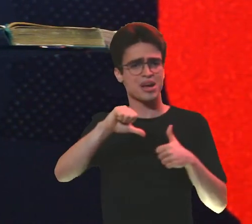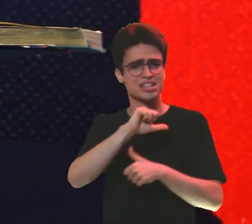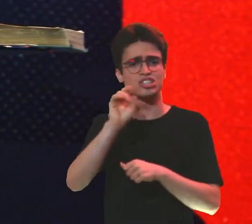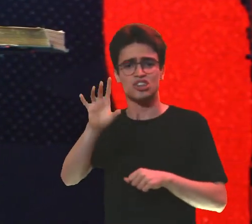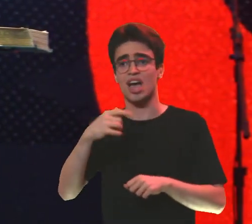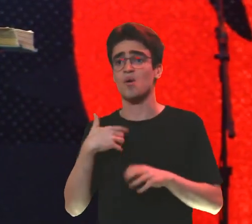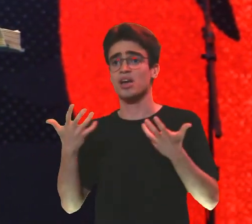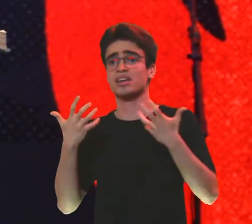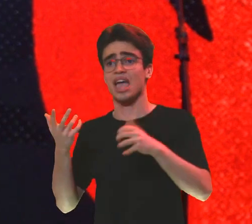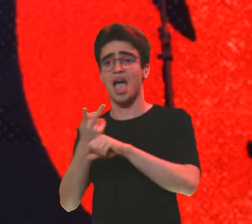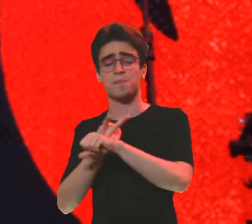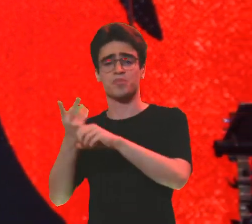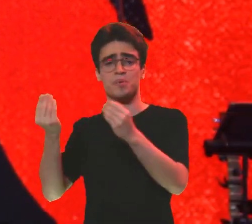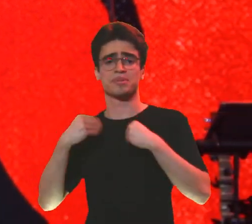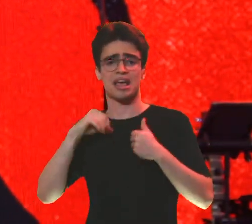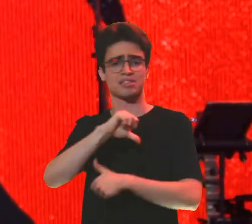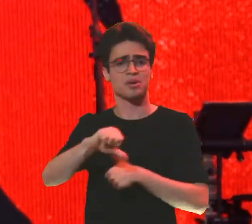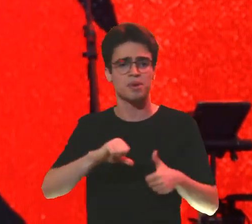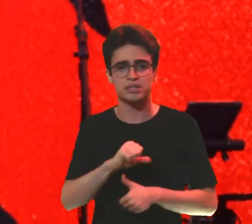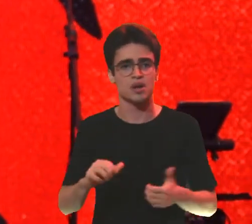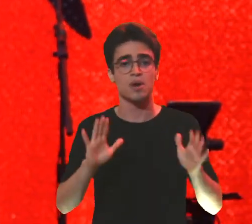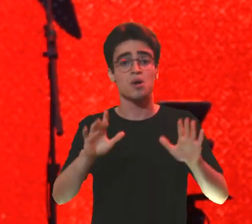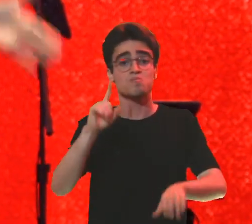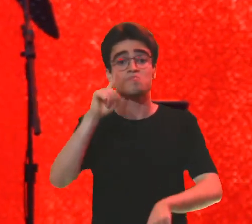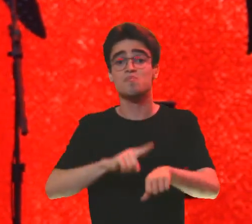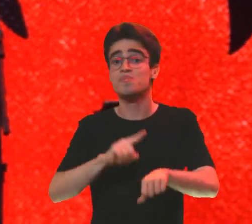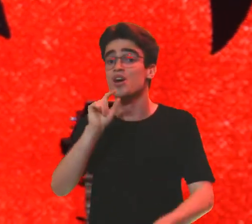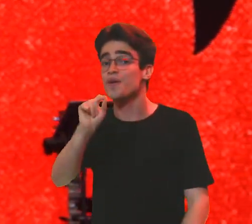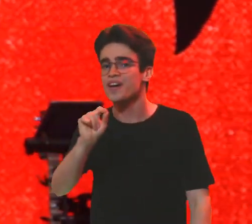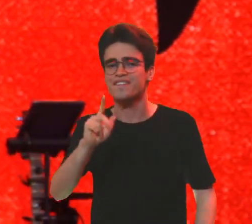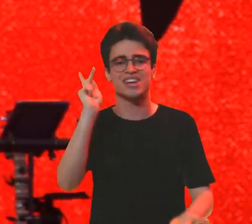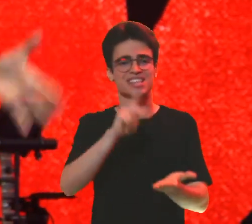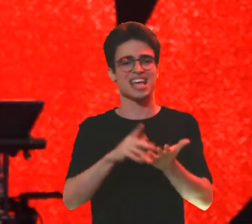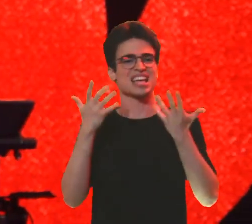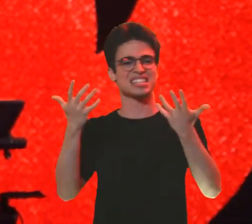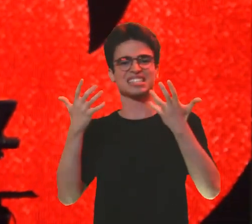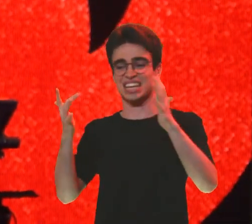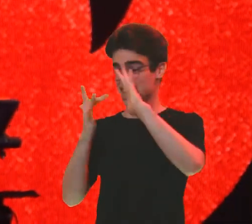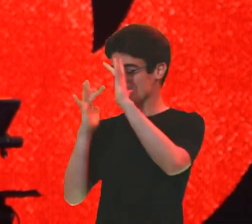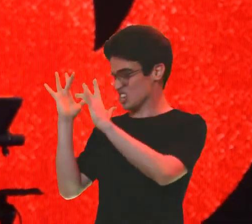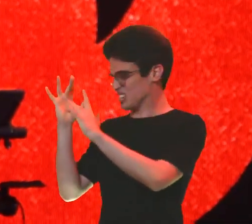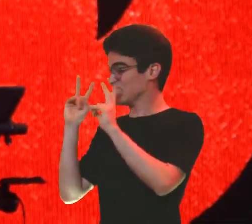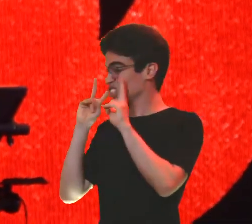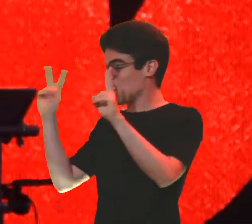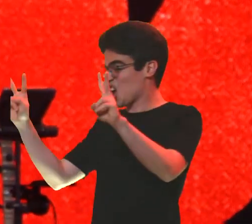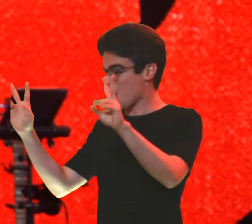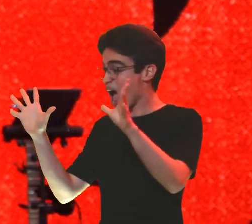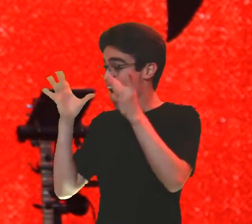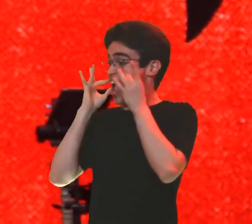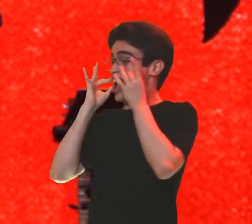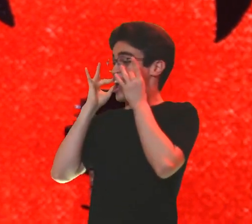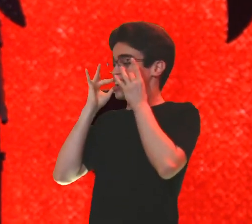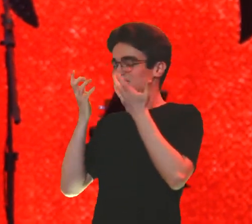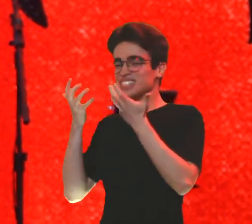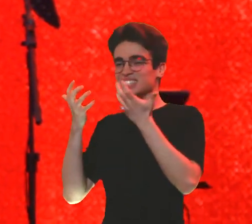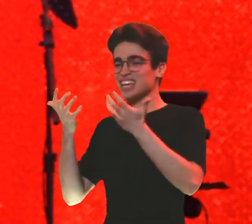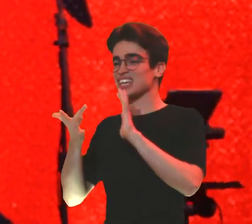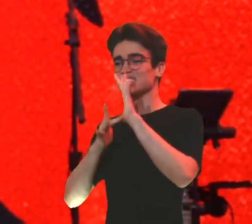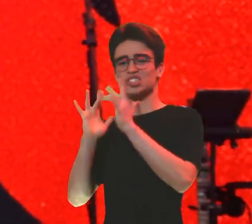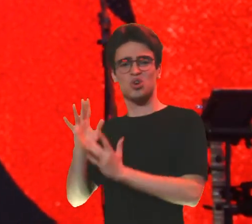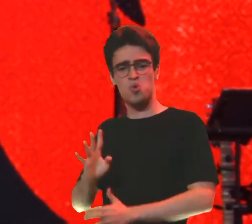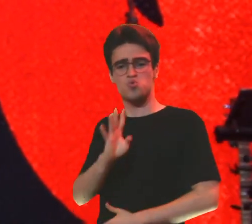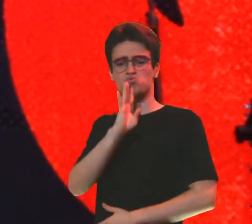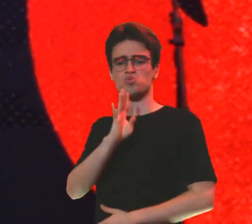busca só por isso. Acontece quando nós buscamos ser testemunhas de Jesus. Quando nós buscamos conhecer a Ele